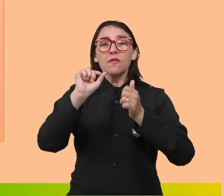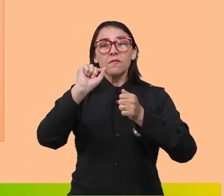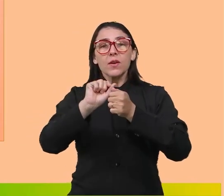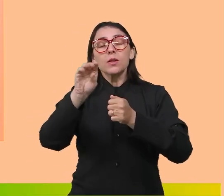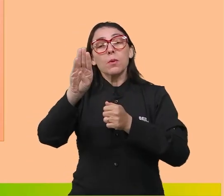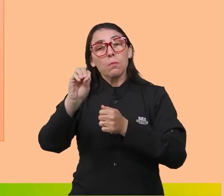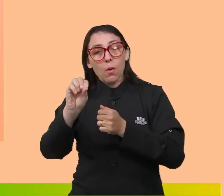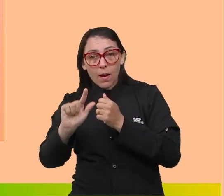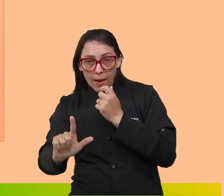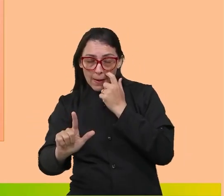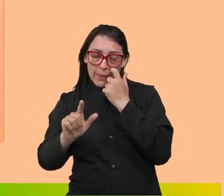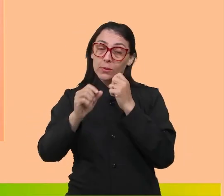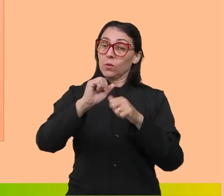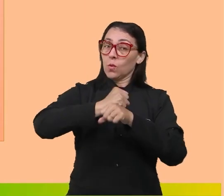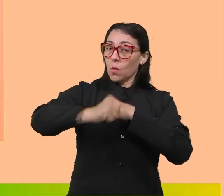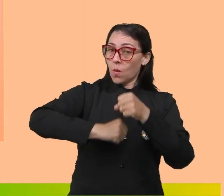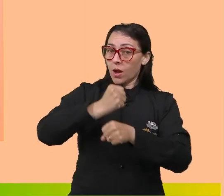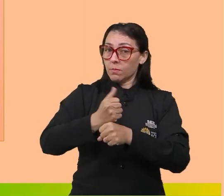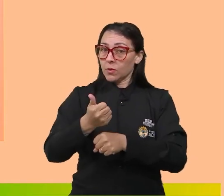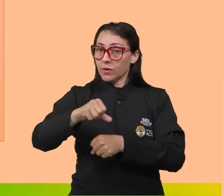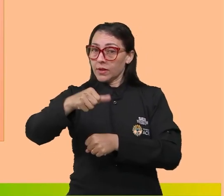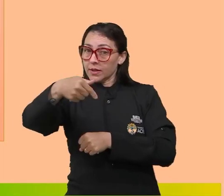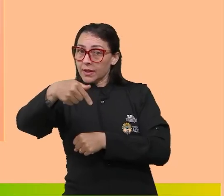Augusto Boal na década de